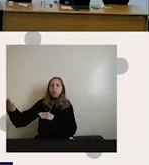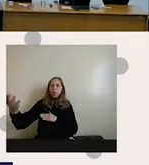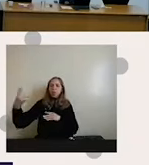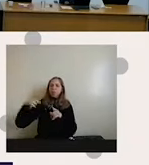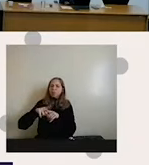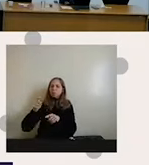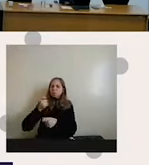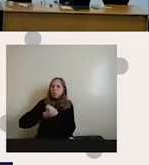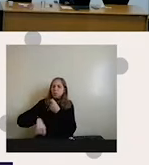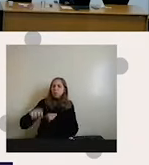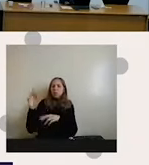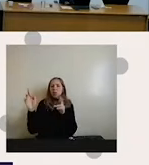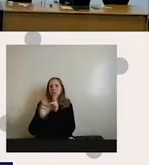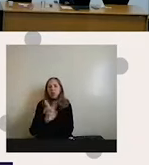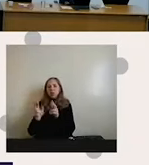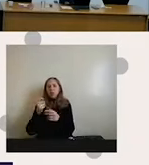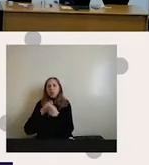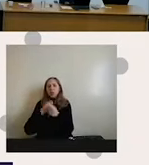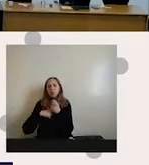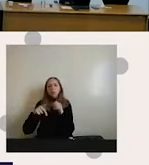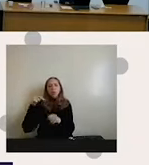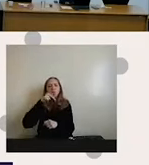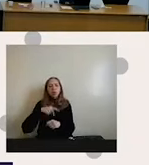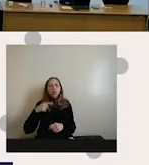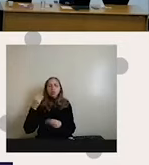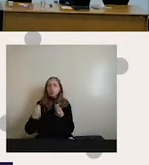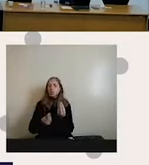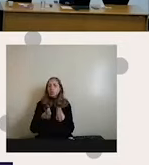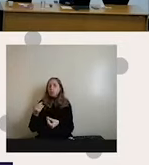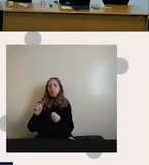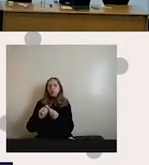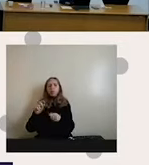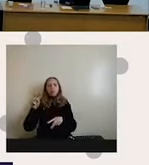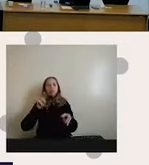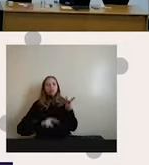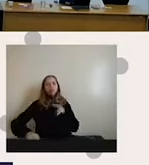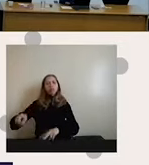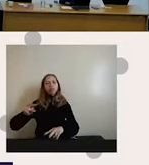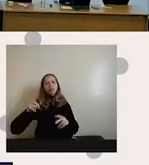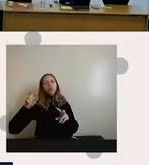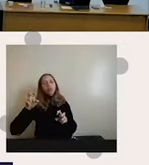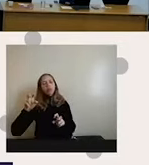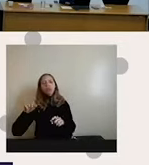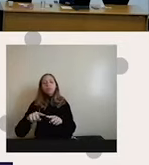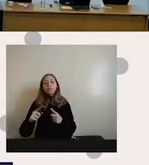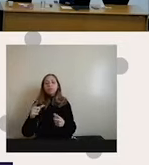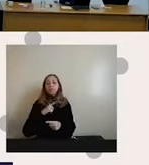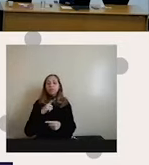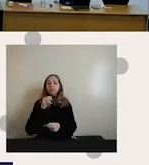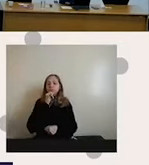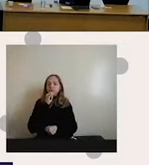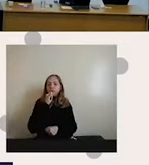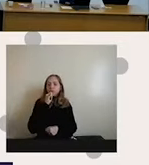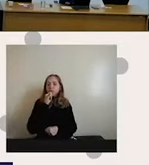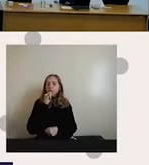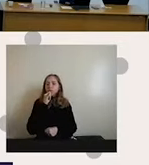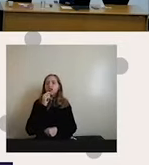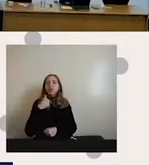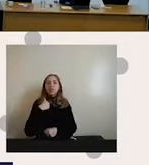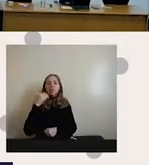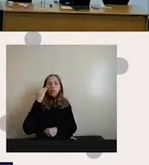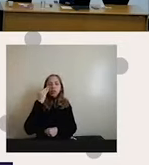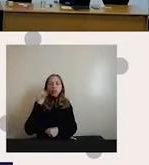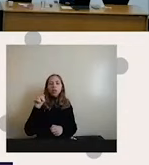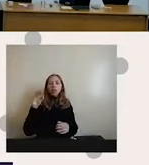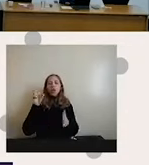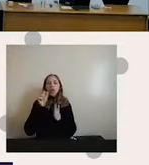mundo globalizado. Como é que eu vou fazer isso em relação a uma perícia, né? Mas quando eu entendo, por exemplo, que há um relatório da OMS de 2018 que mostra